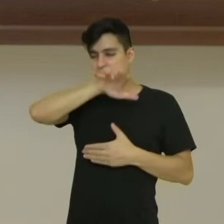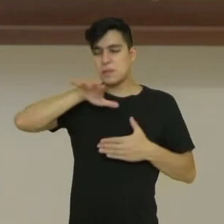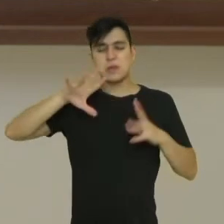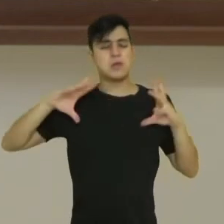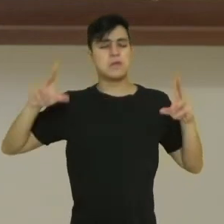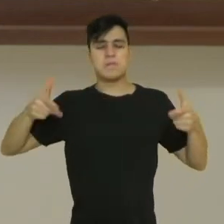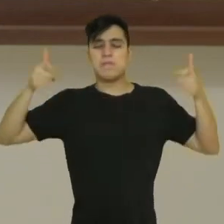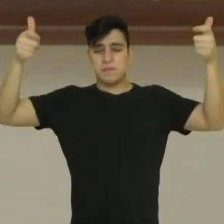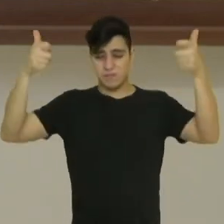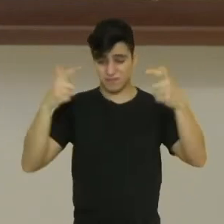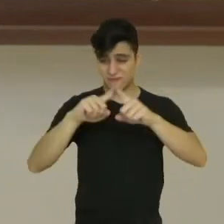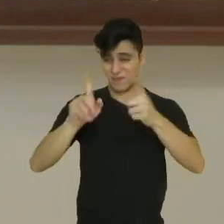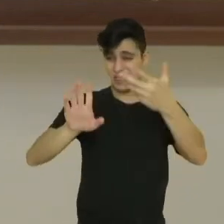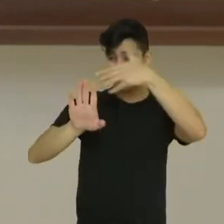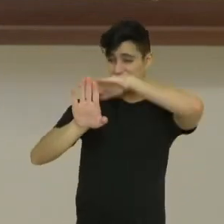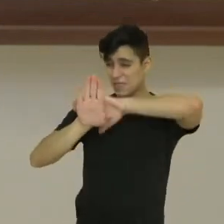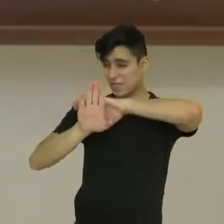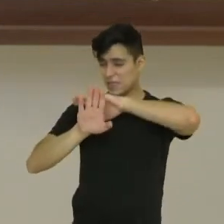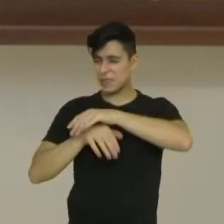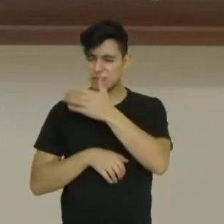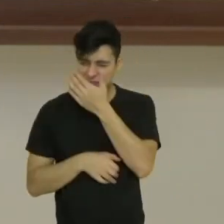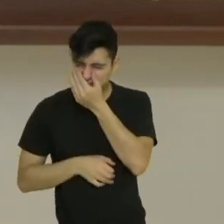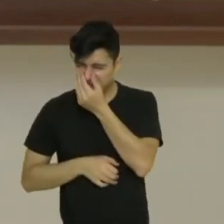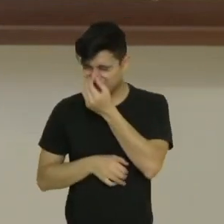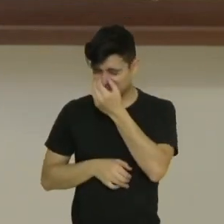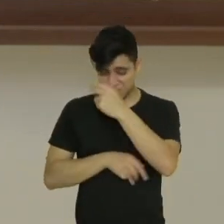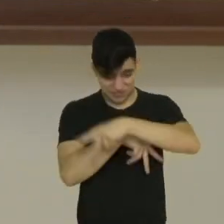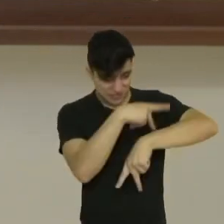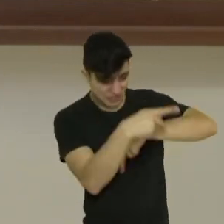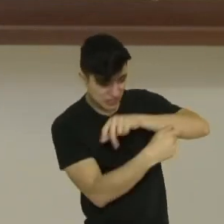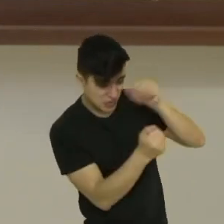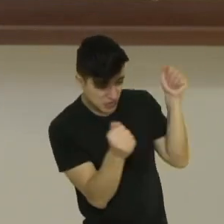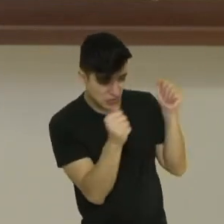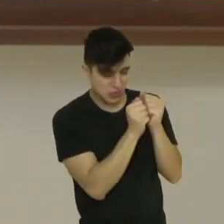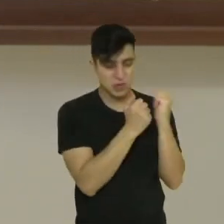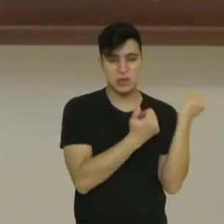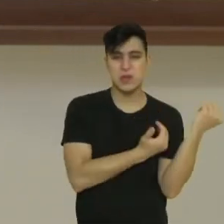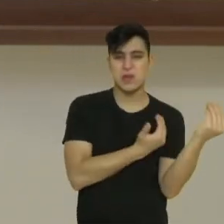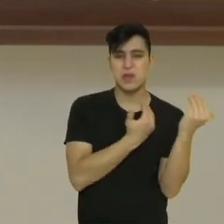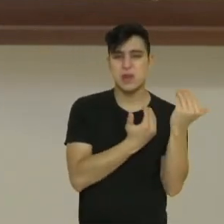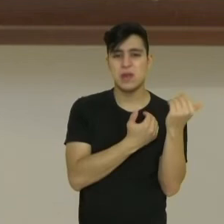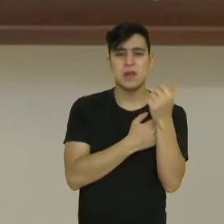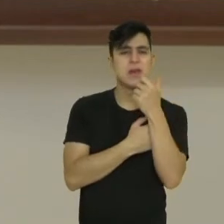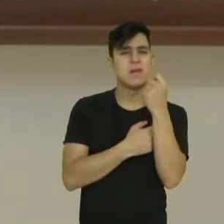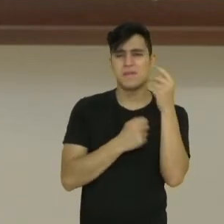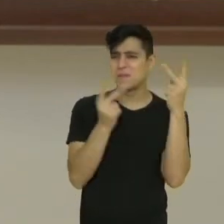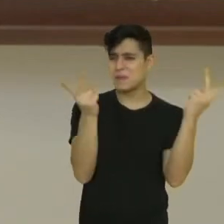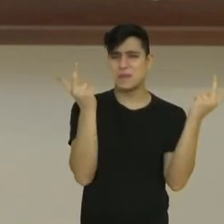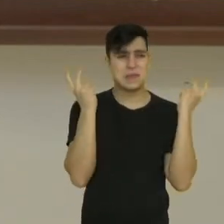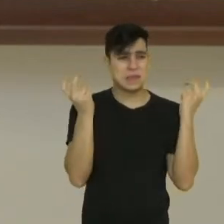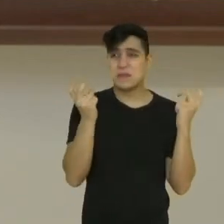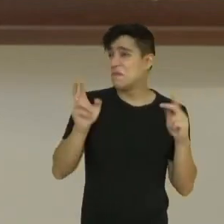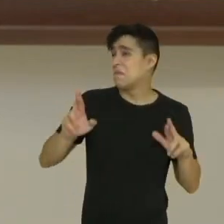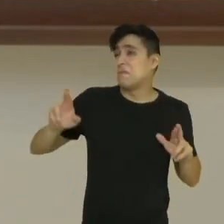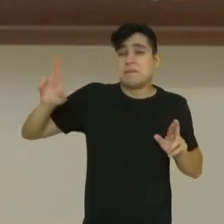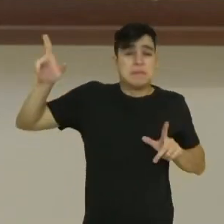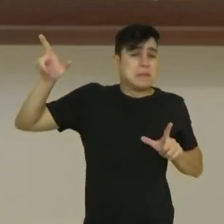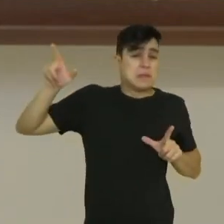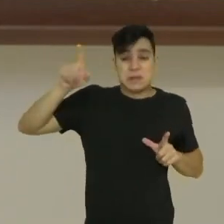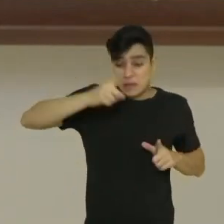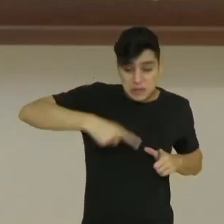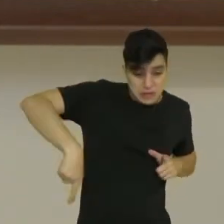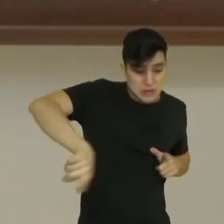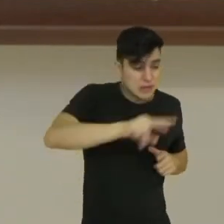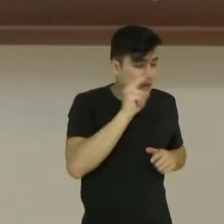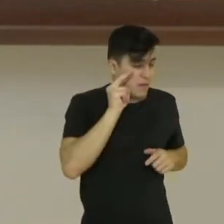com tranquilidade. Mas quem estava ali no meio da população, principalmente os jovens que eram mais observadores, eles viam que não existia isso. Eles viam que existia